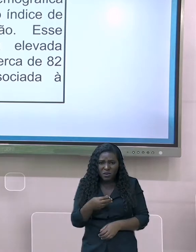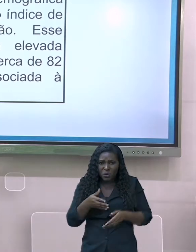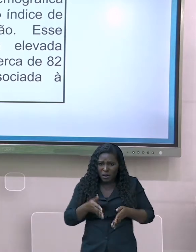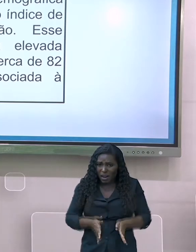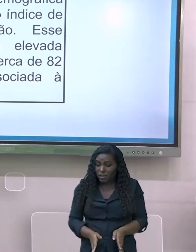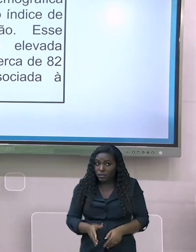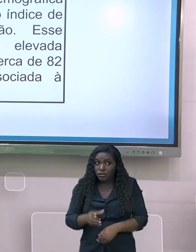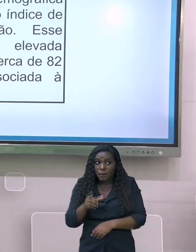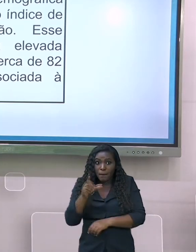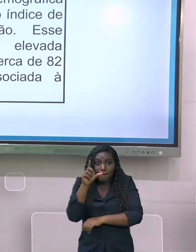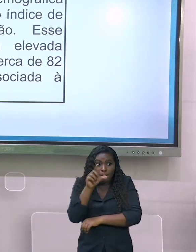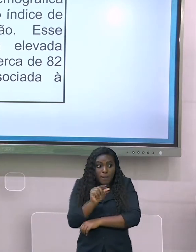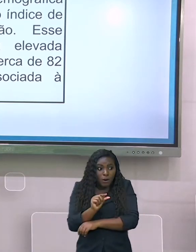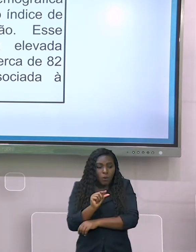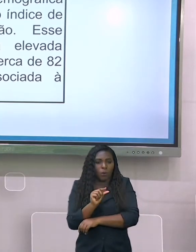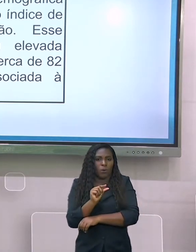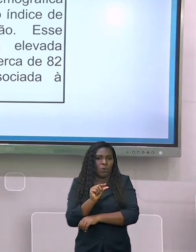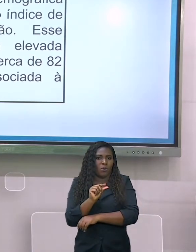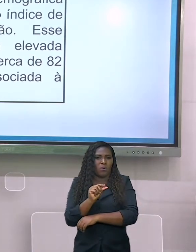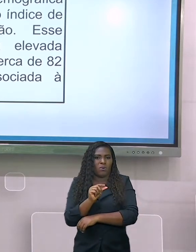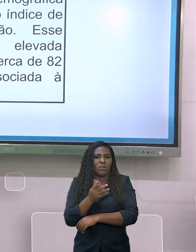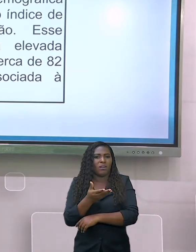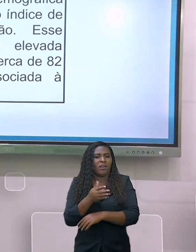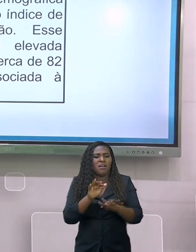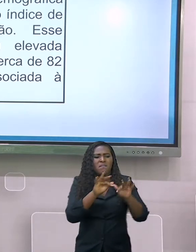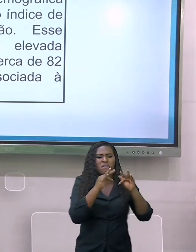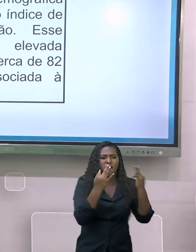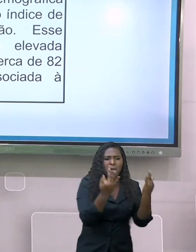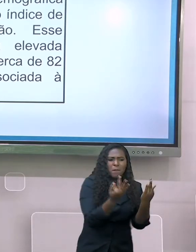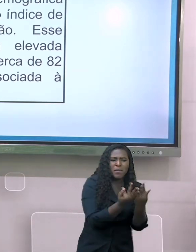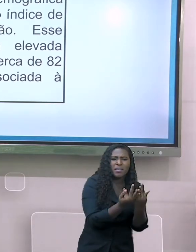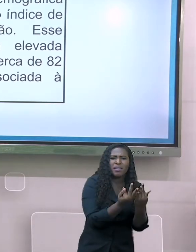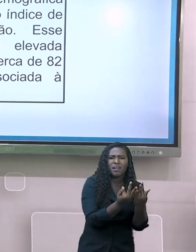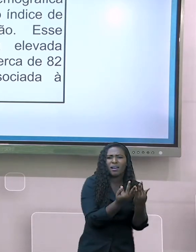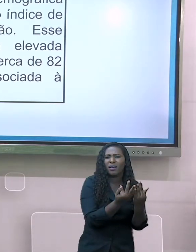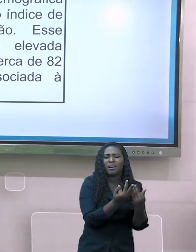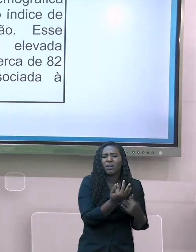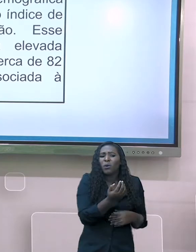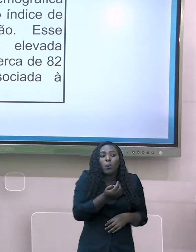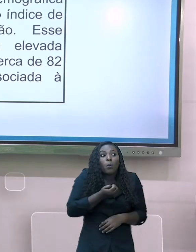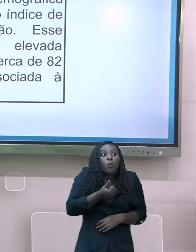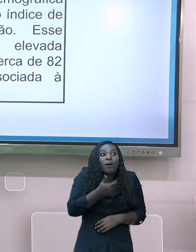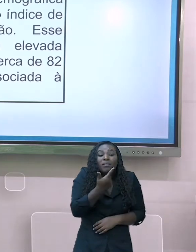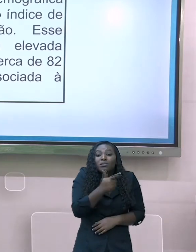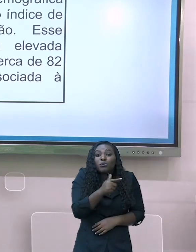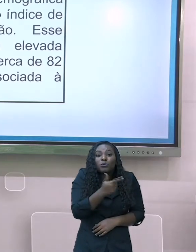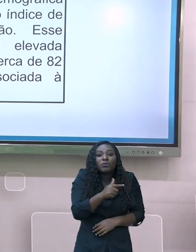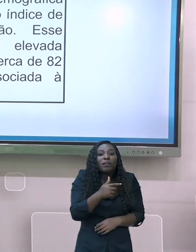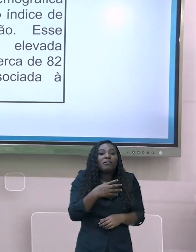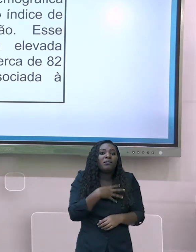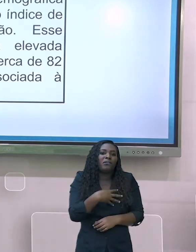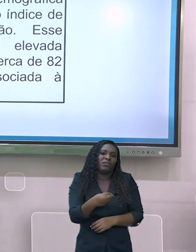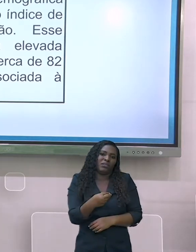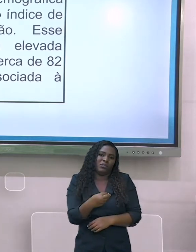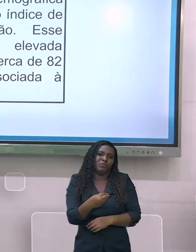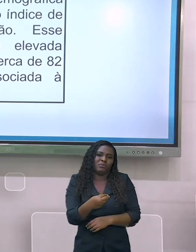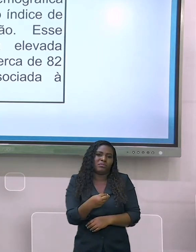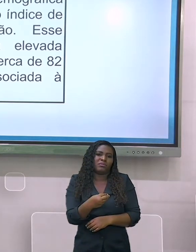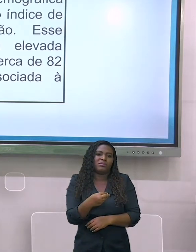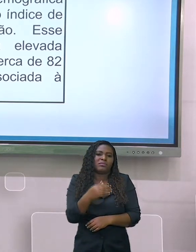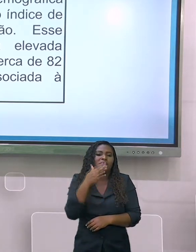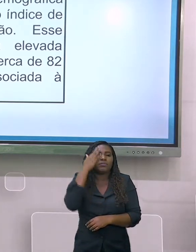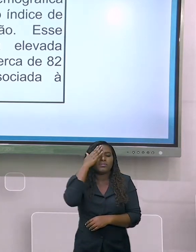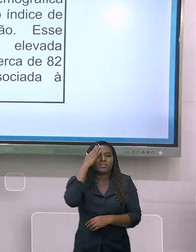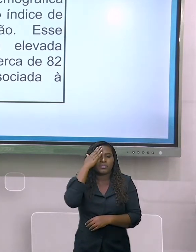casal, o crescimento vegetativo canadense é muito baixo. Então, para dizer a